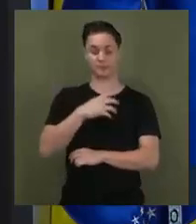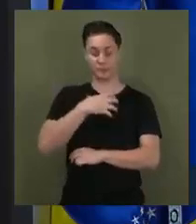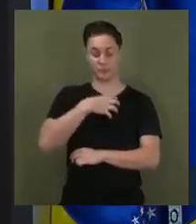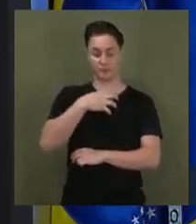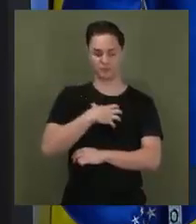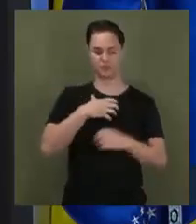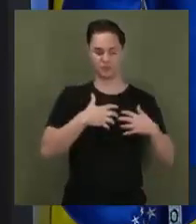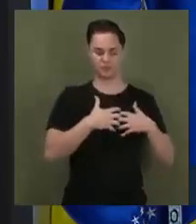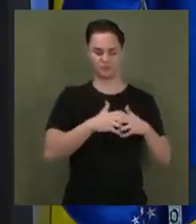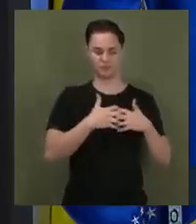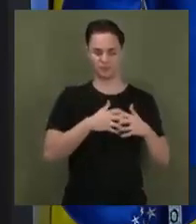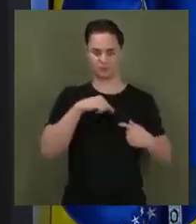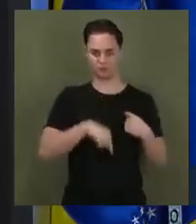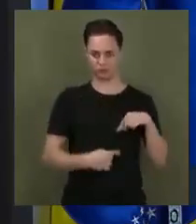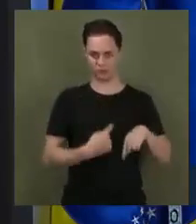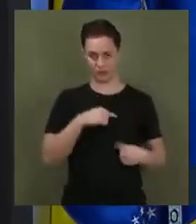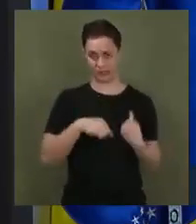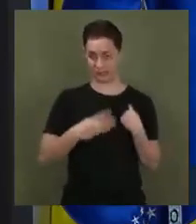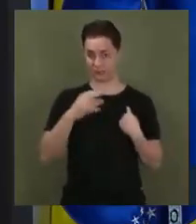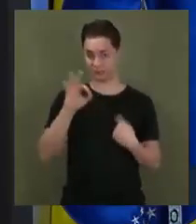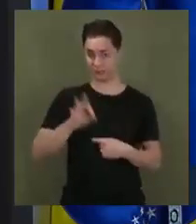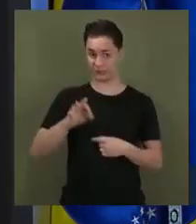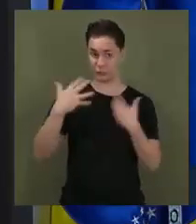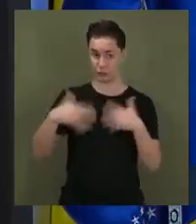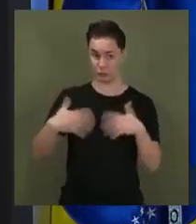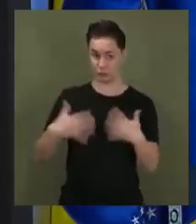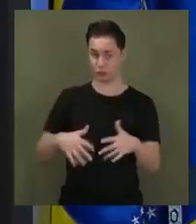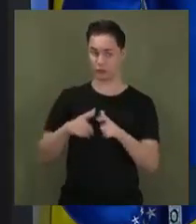cardiovasculares, 30%, é muito alto esse número.